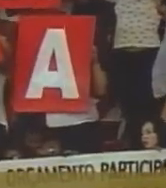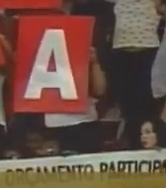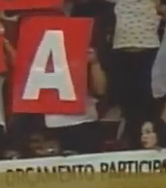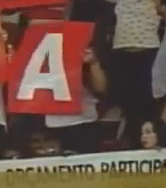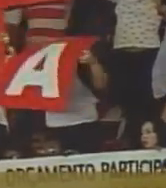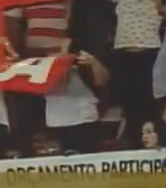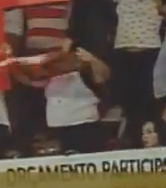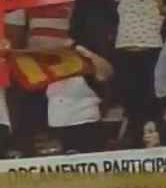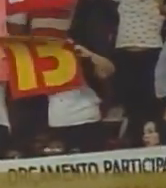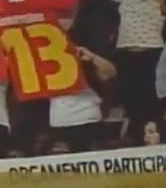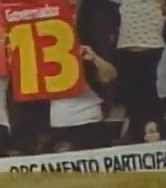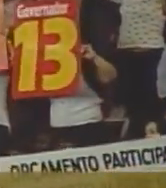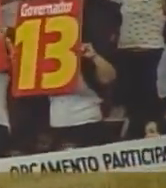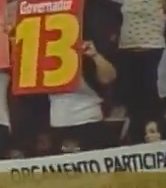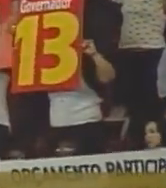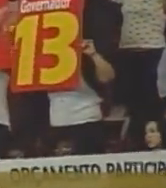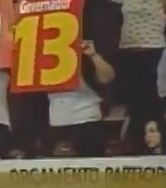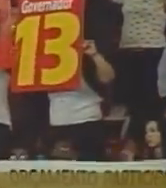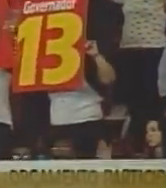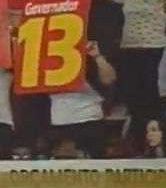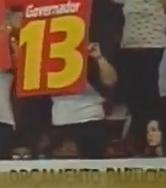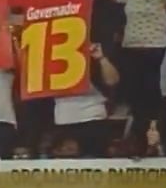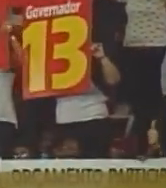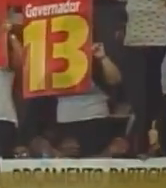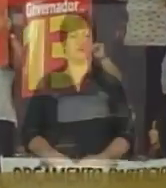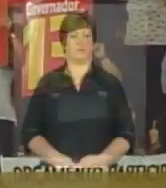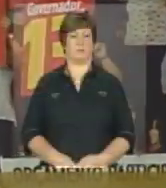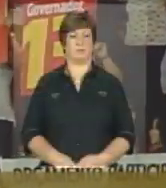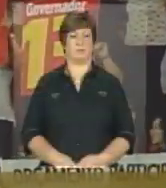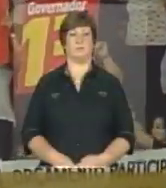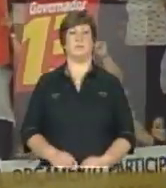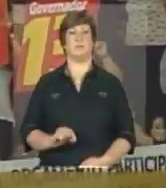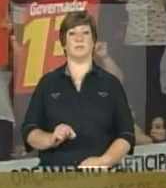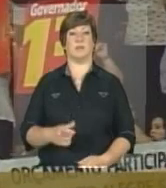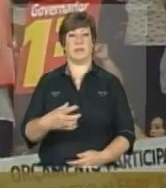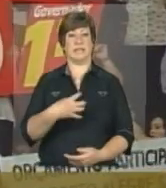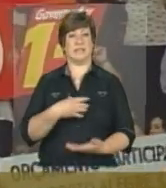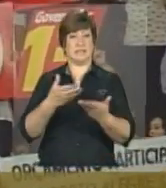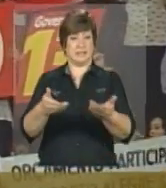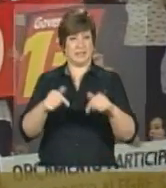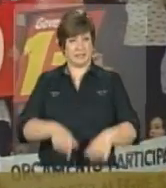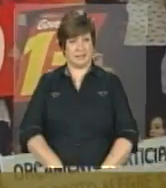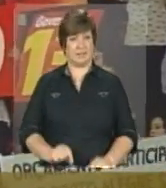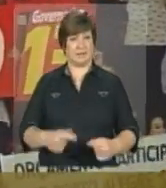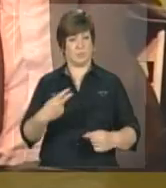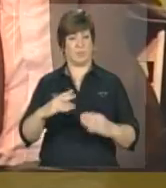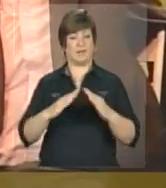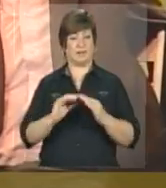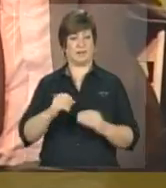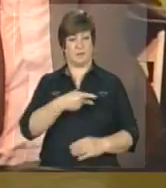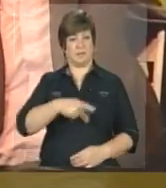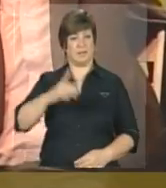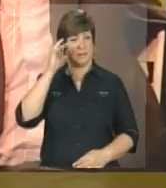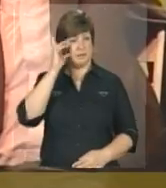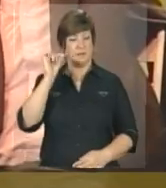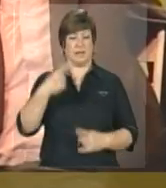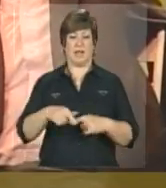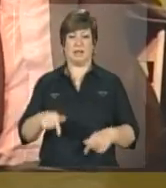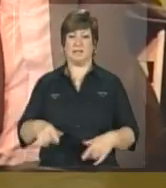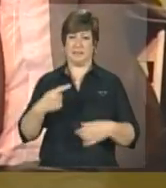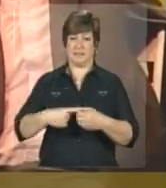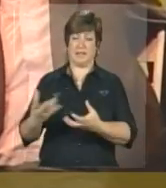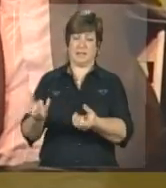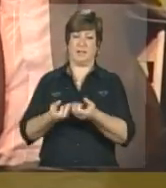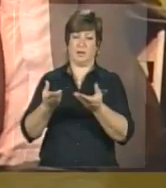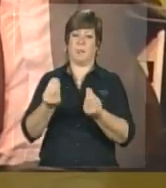boas-vindas. Sinta-se em casa. Esta cidade lhe acolhe com muito carinho. Que Deus continue